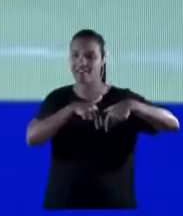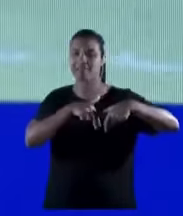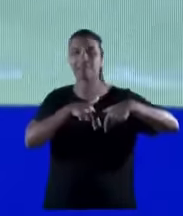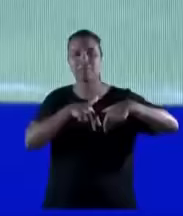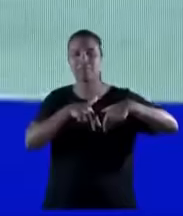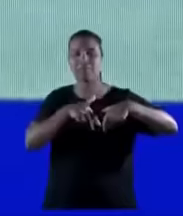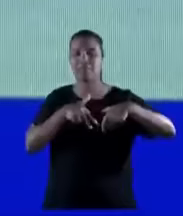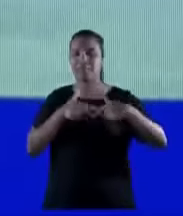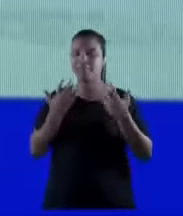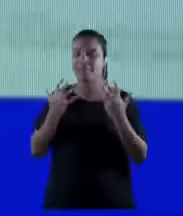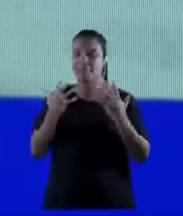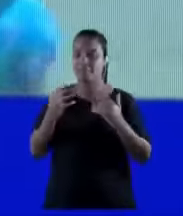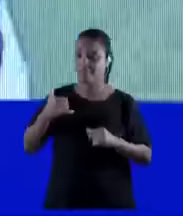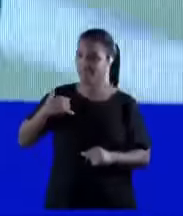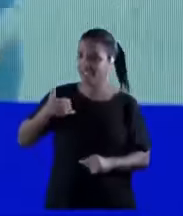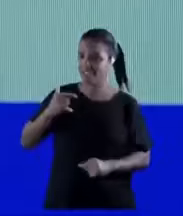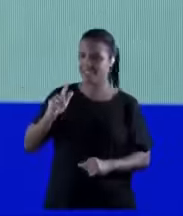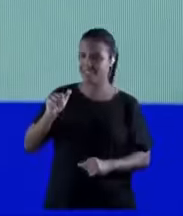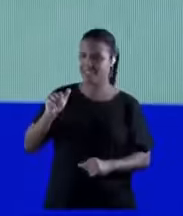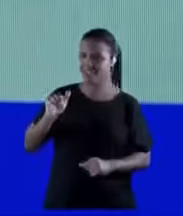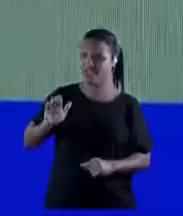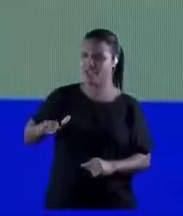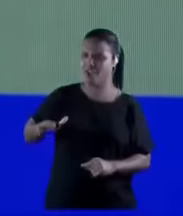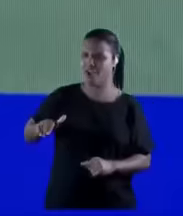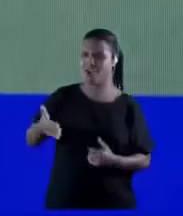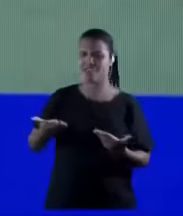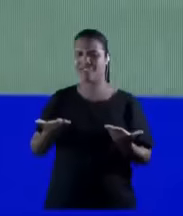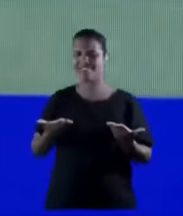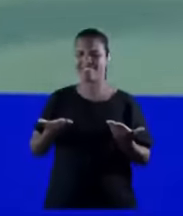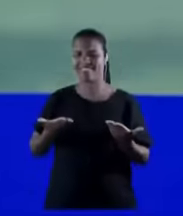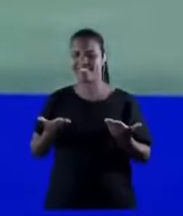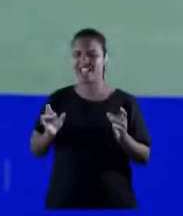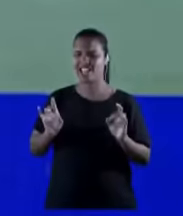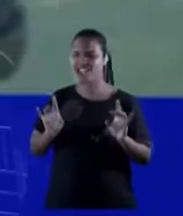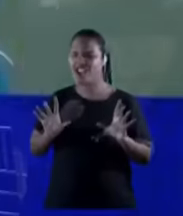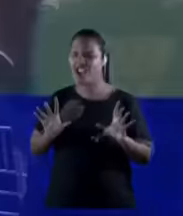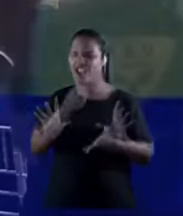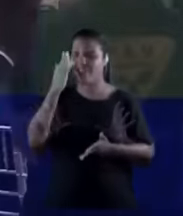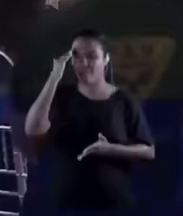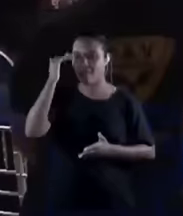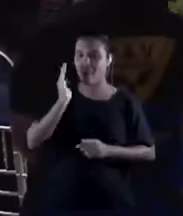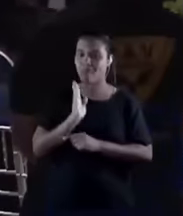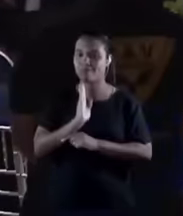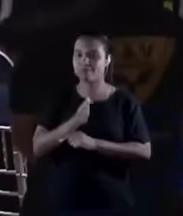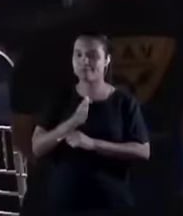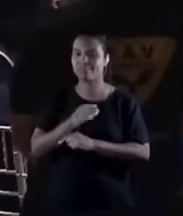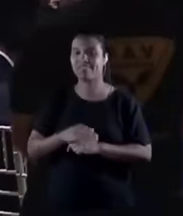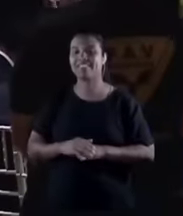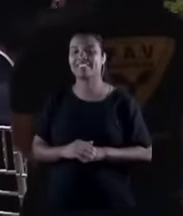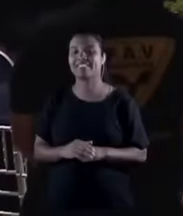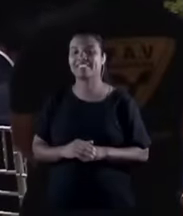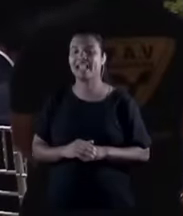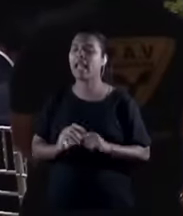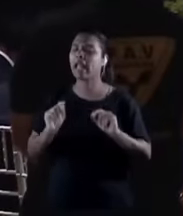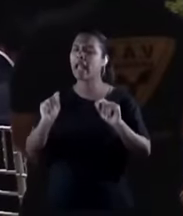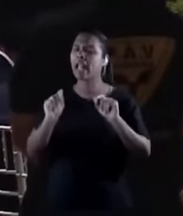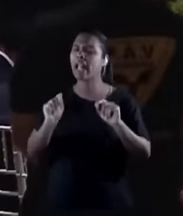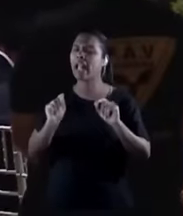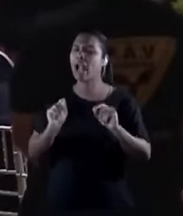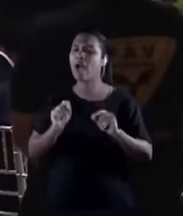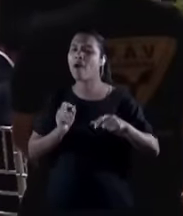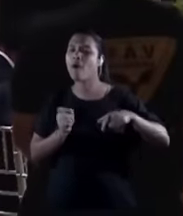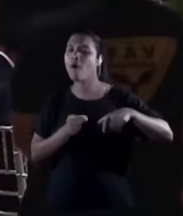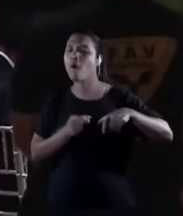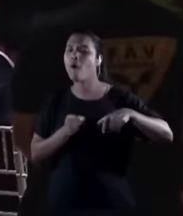Só 17 anos ainda, hein? Só 17 anos, mas uma maturidade. Quem será o próximo goleador do nosso time?